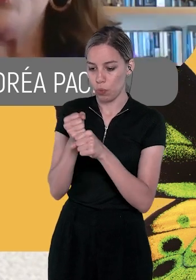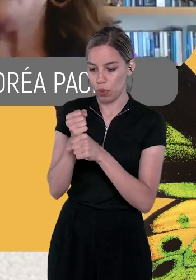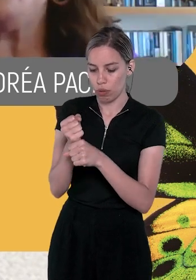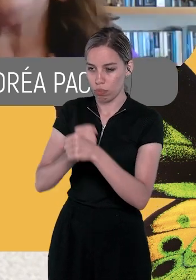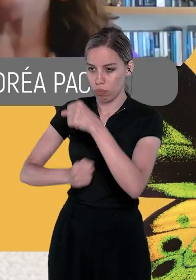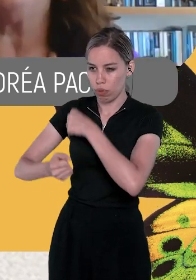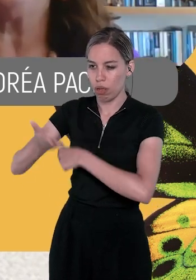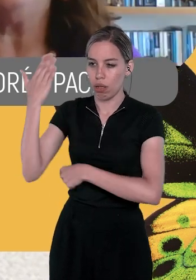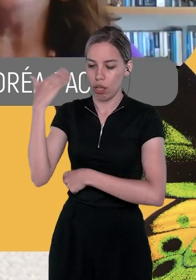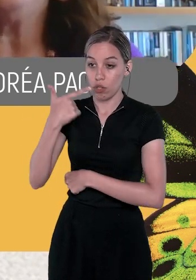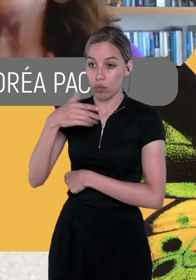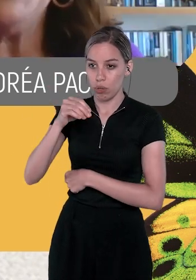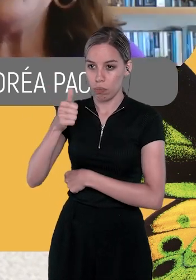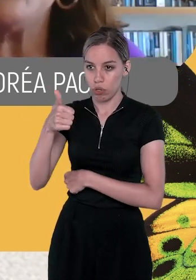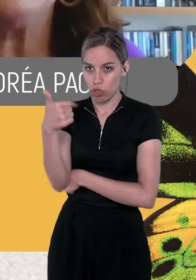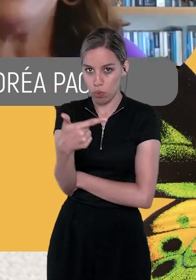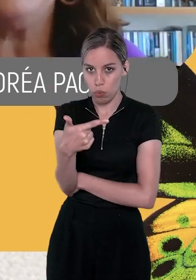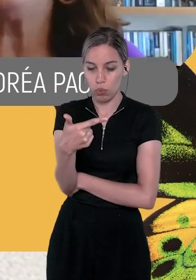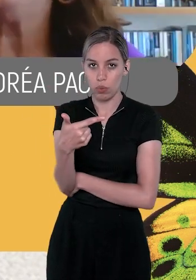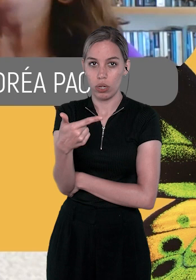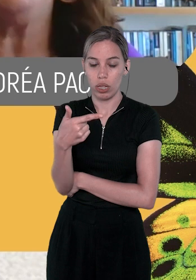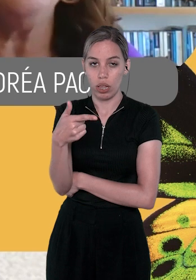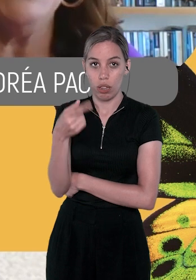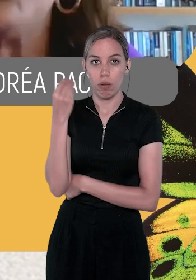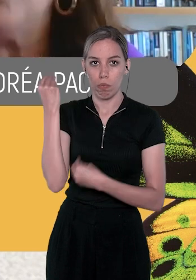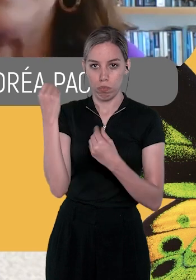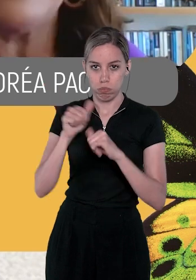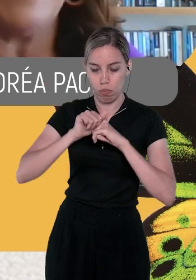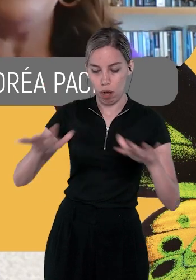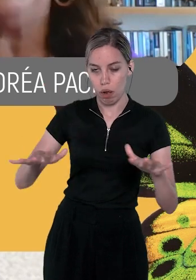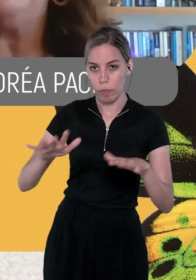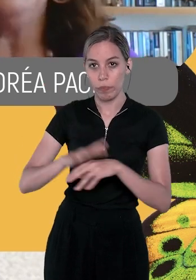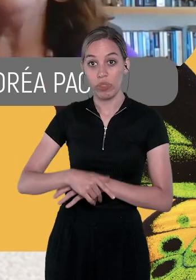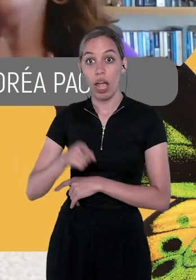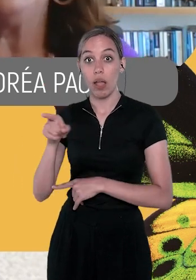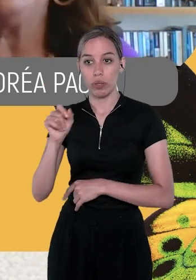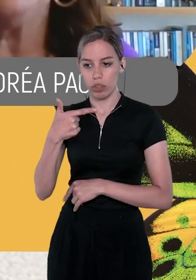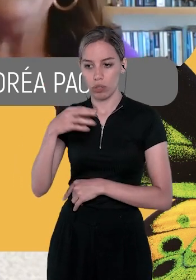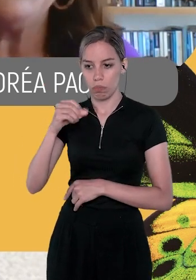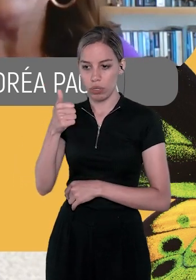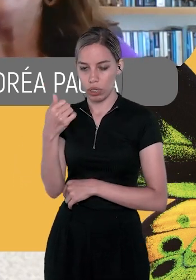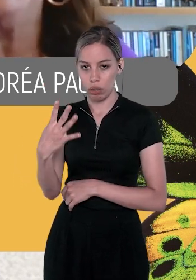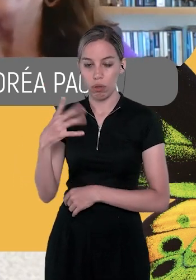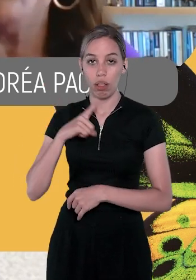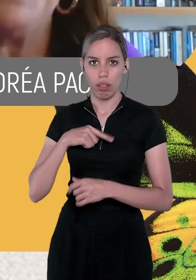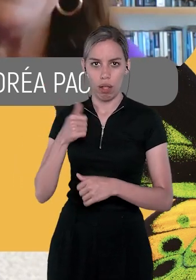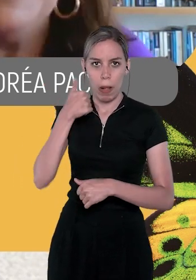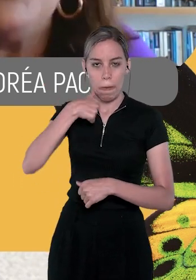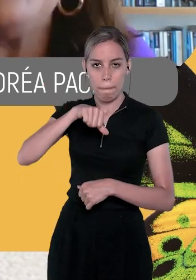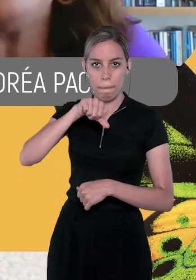movimentos de 2014, das redes sociais, do grupo de mães no WhatsApp, do